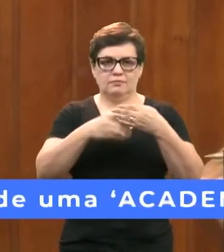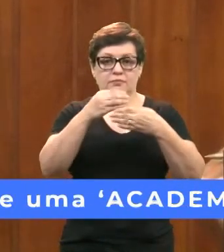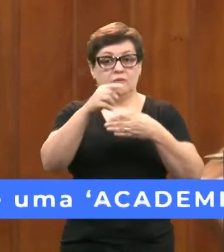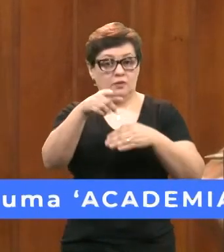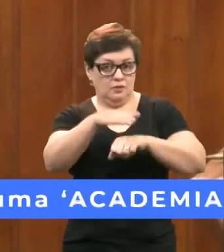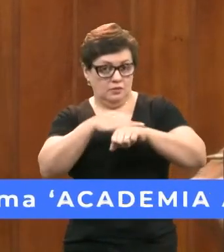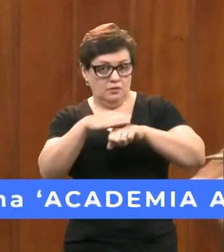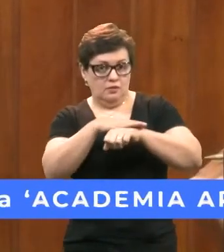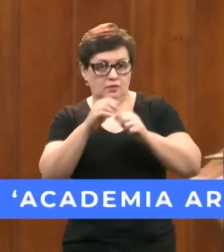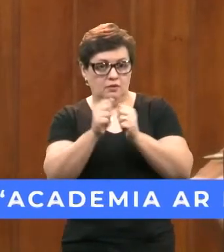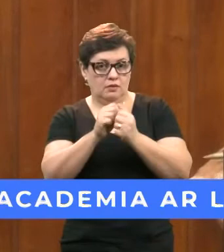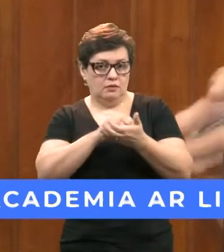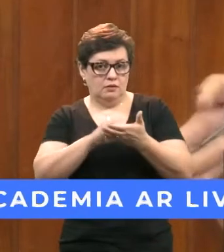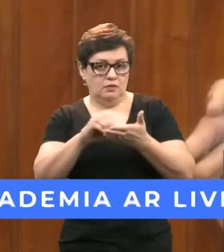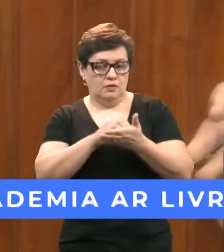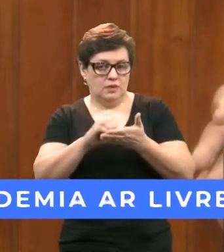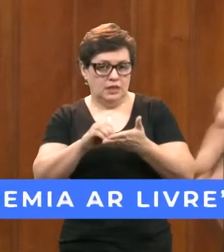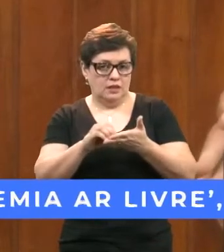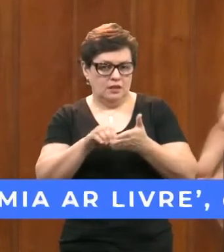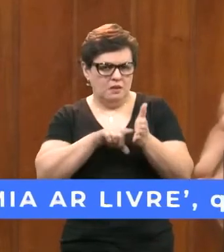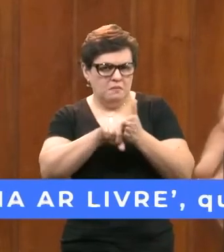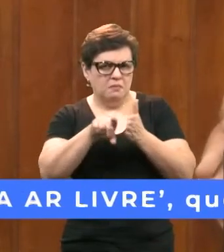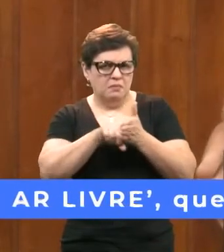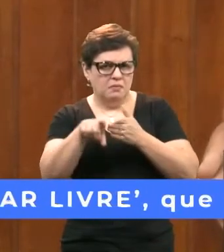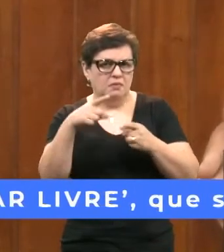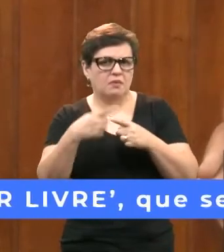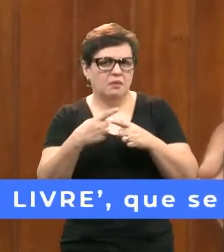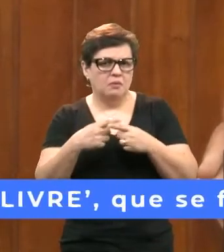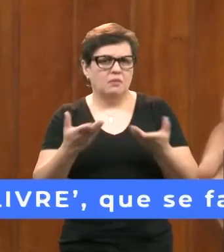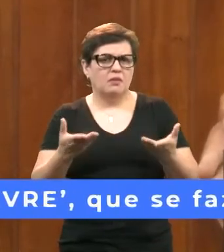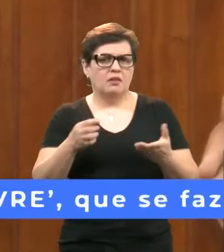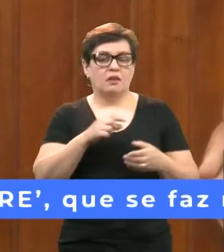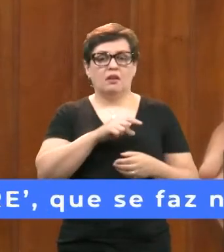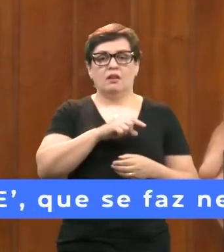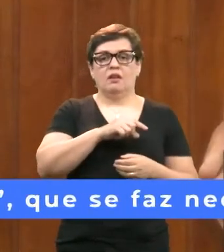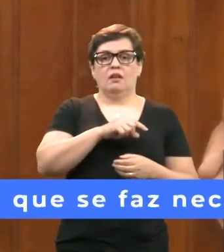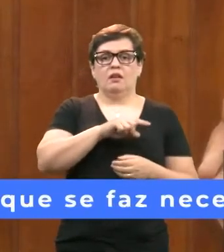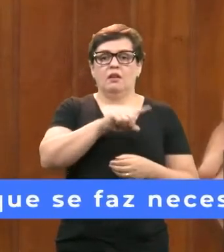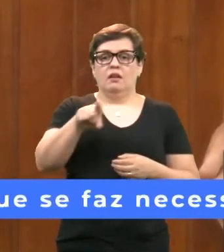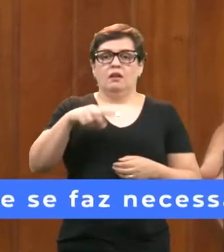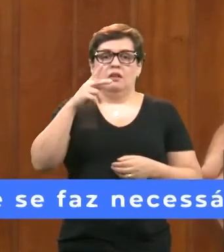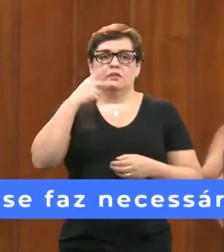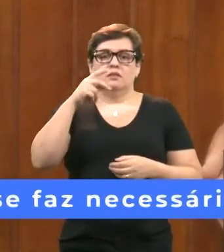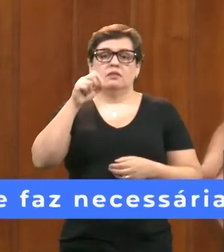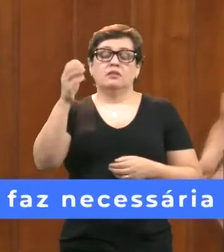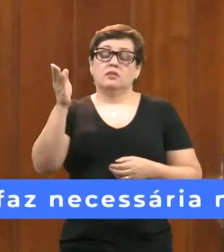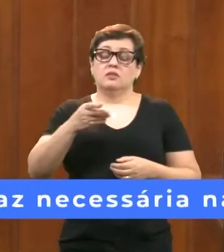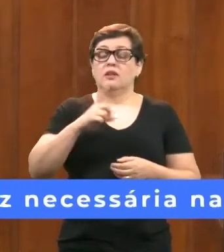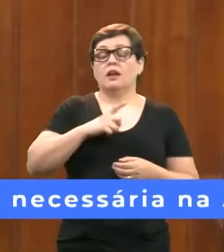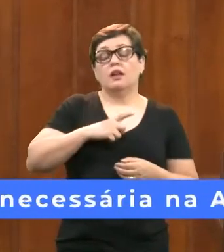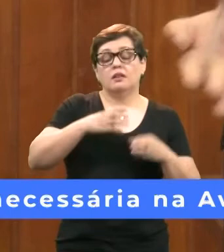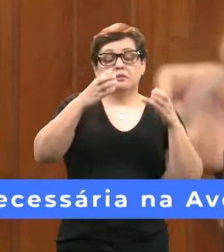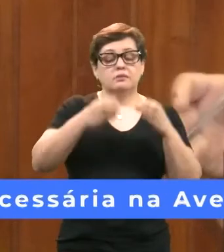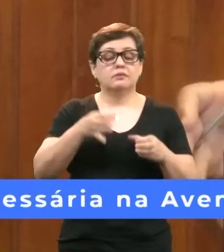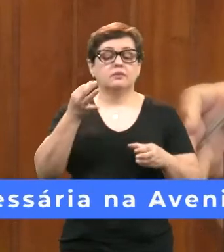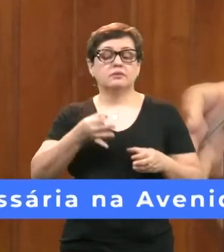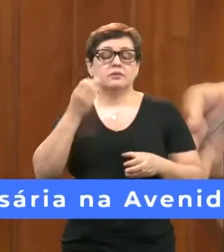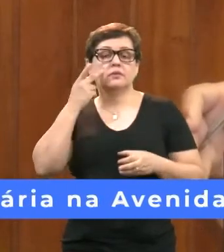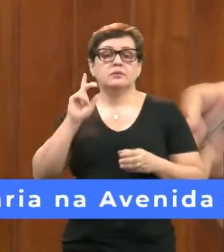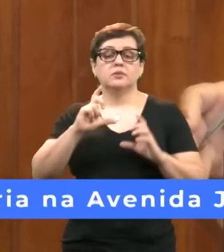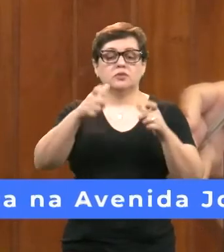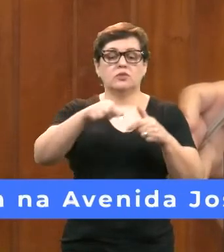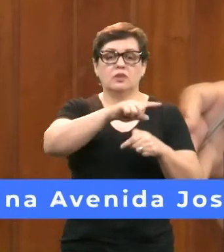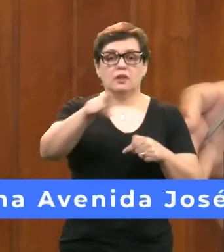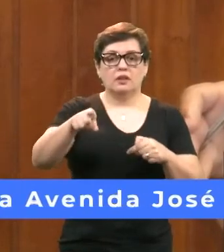secretário da instalação da academia, eles falam que já tem local destinado para ser instaladas